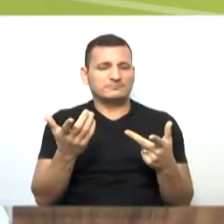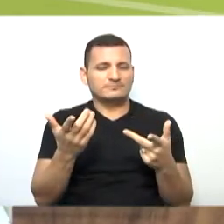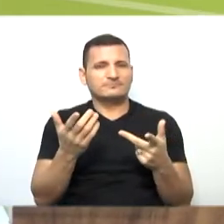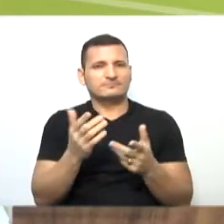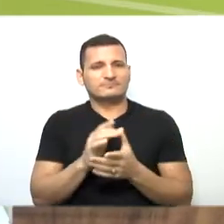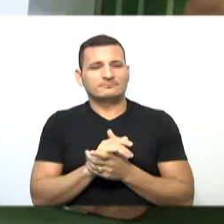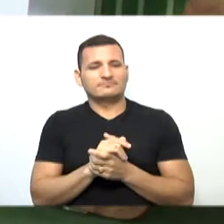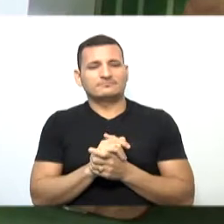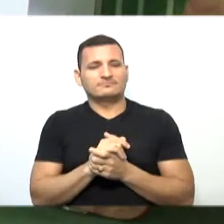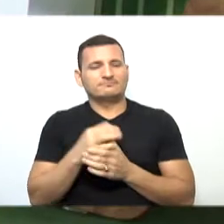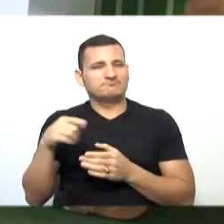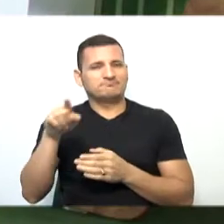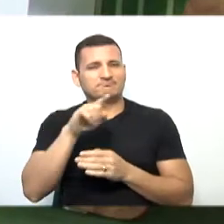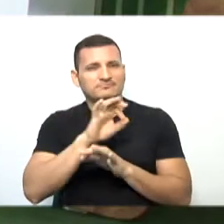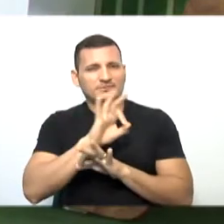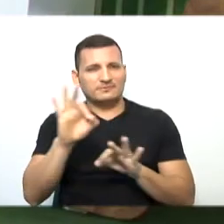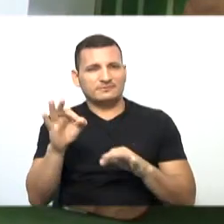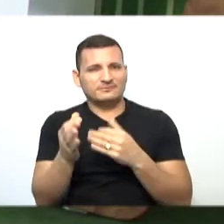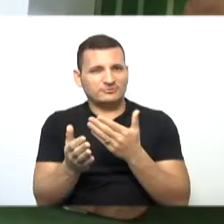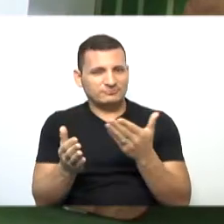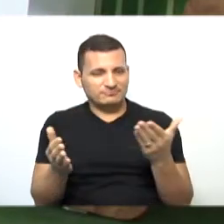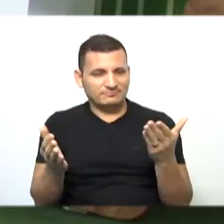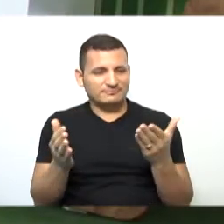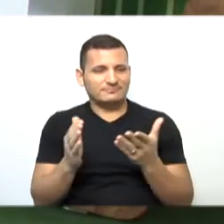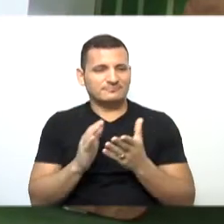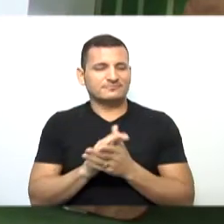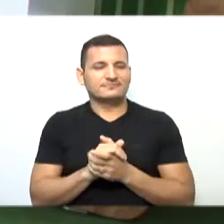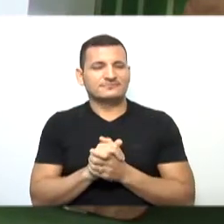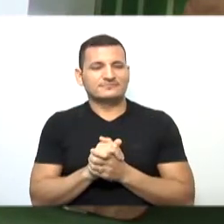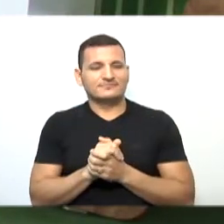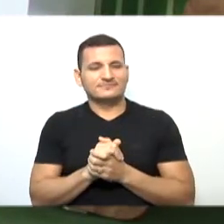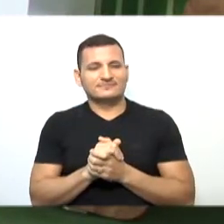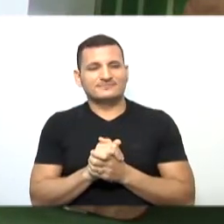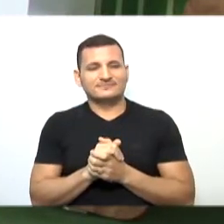são ótimos! Fiquei surpreendido com isso agora, olha só.